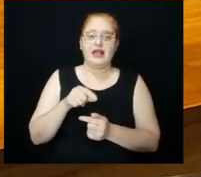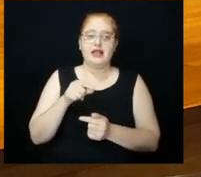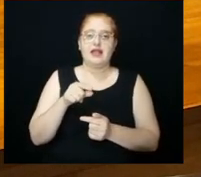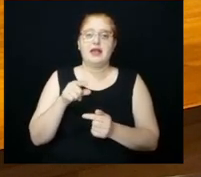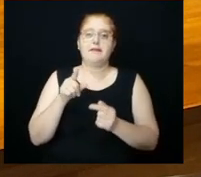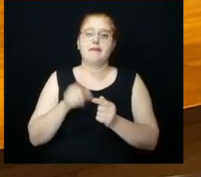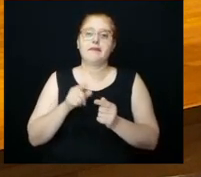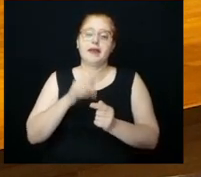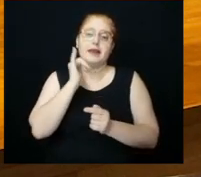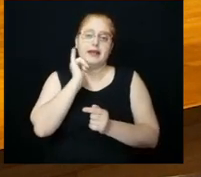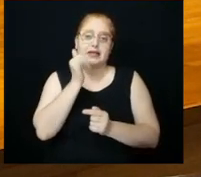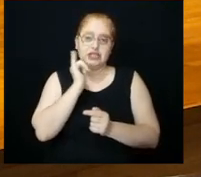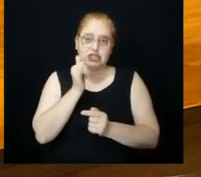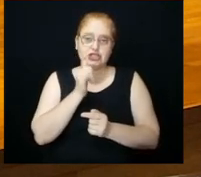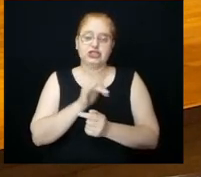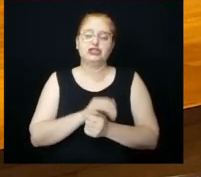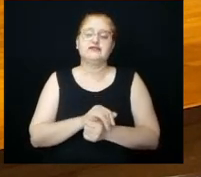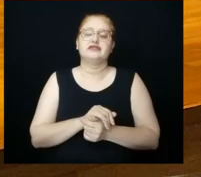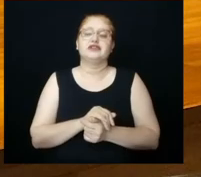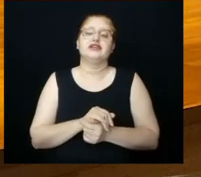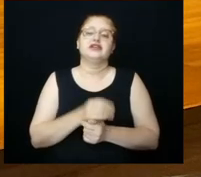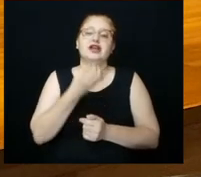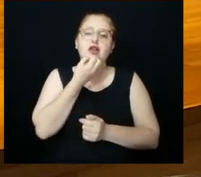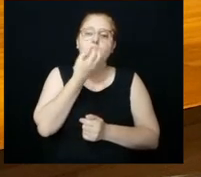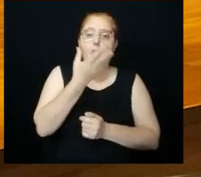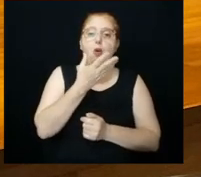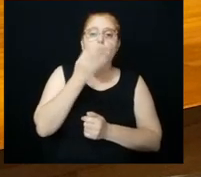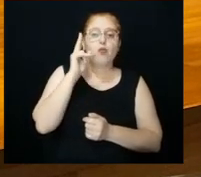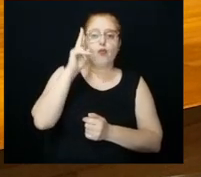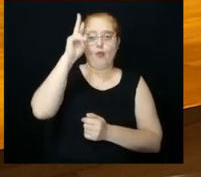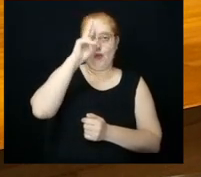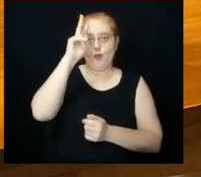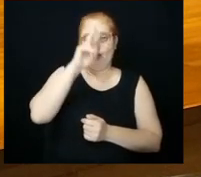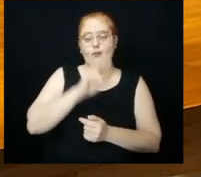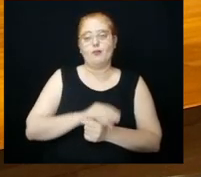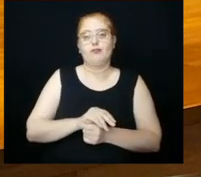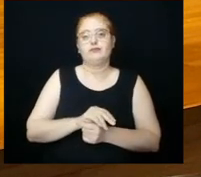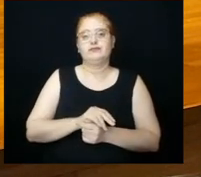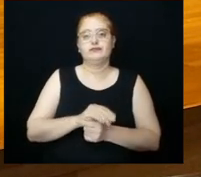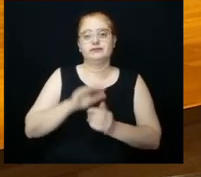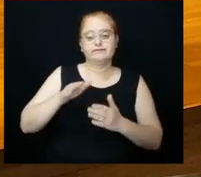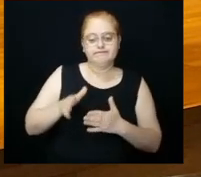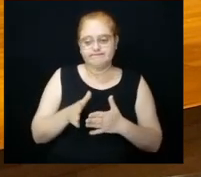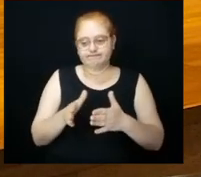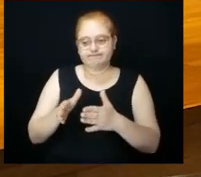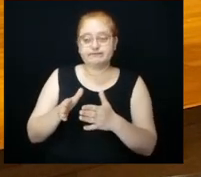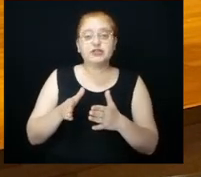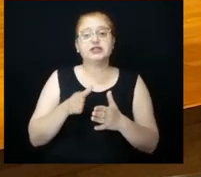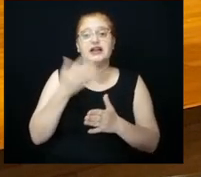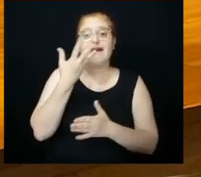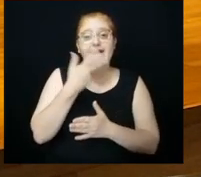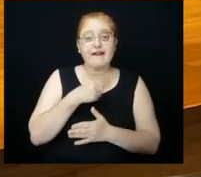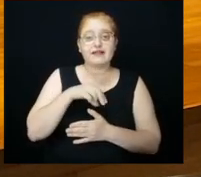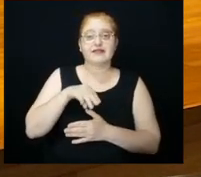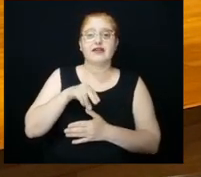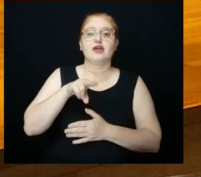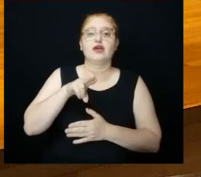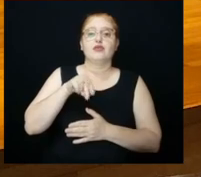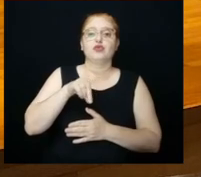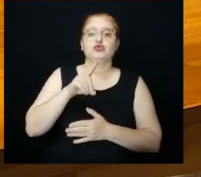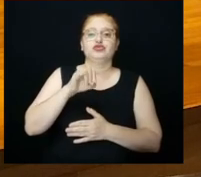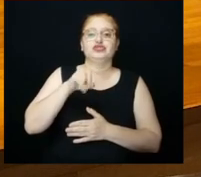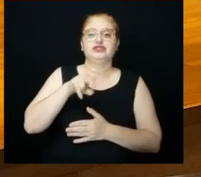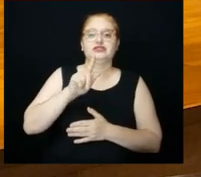né, da narrativa em terceira pessoa, do qual se conta essa história. E o Muidinga, criança, ele vai